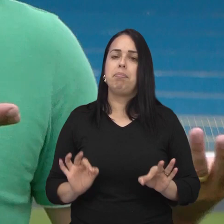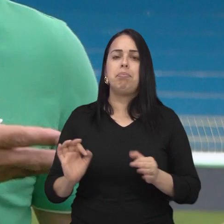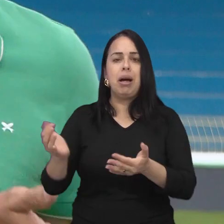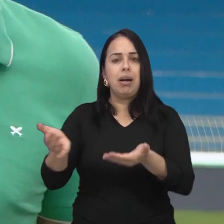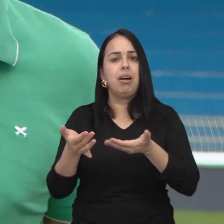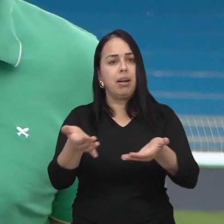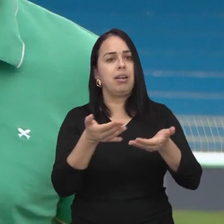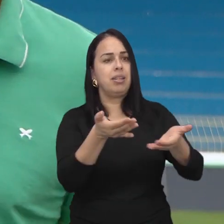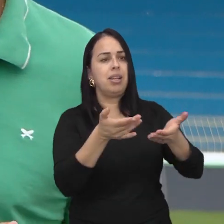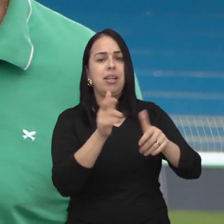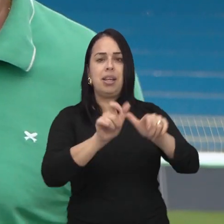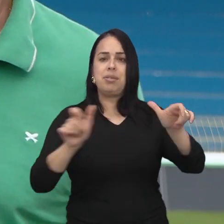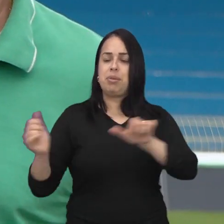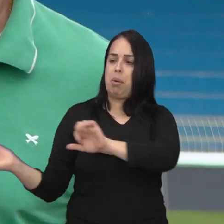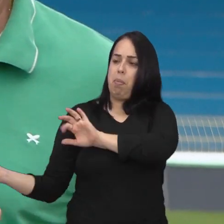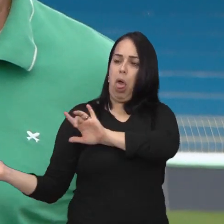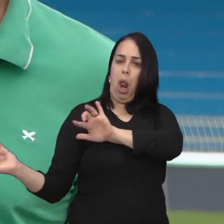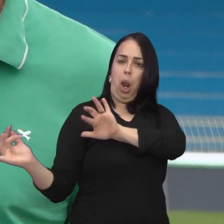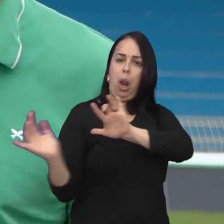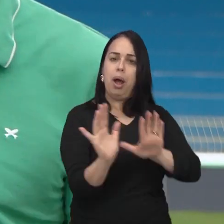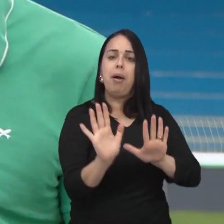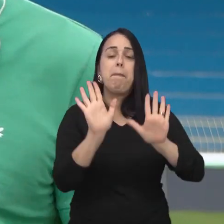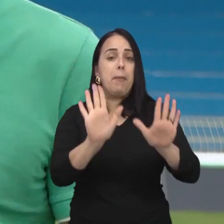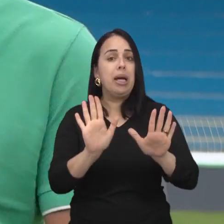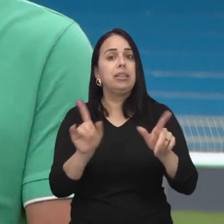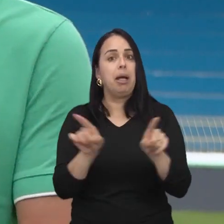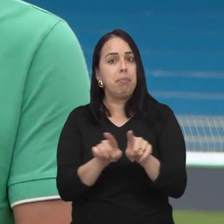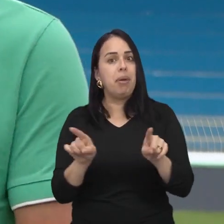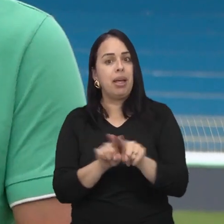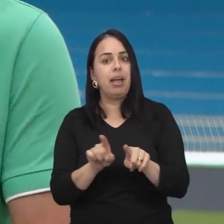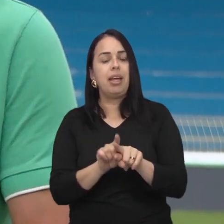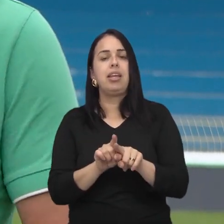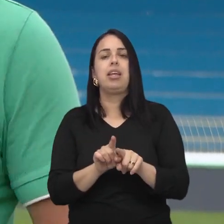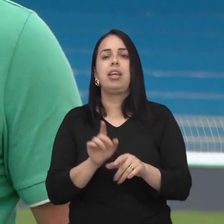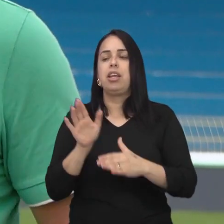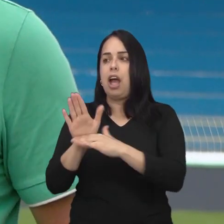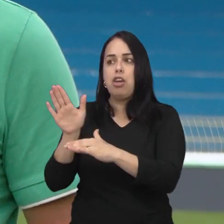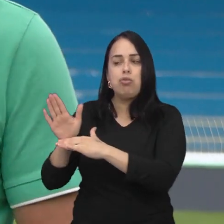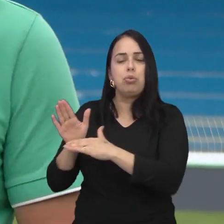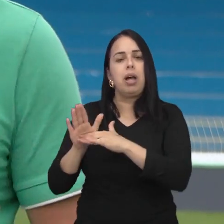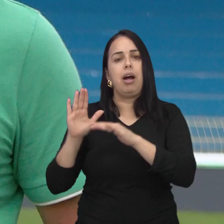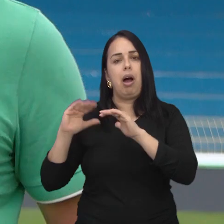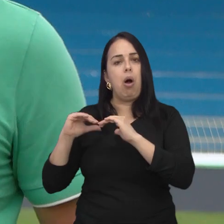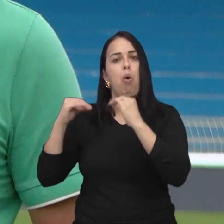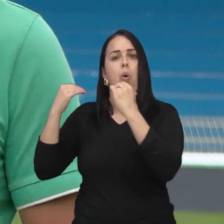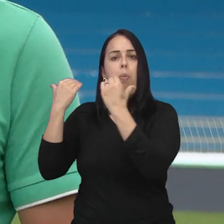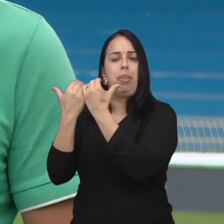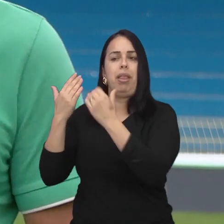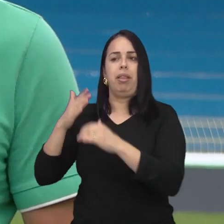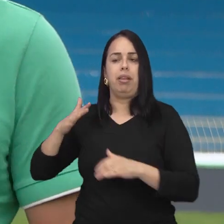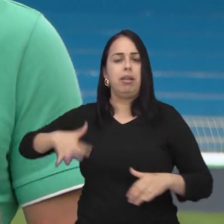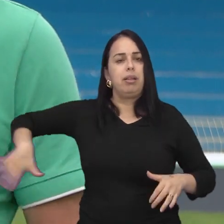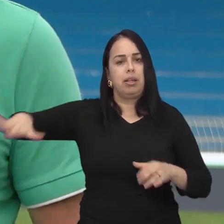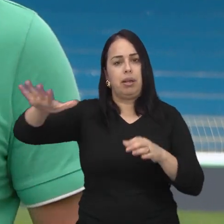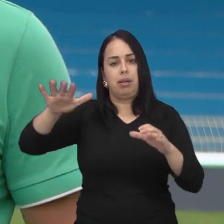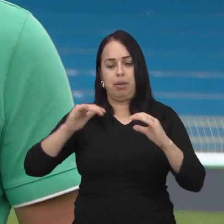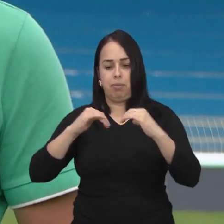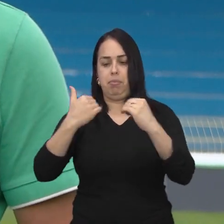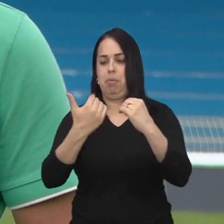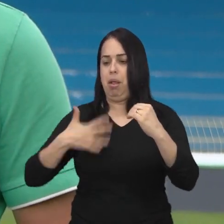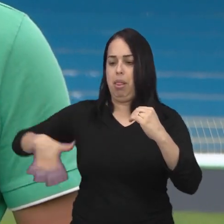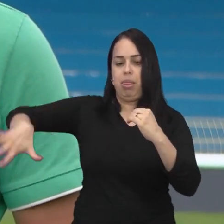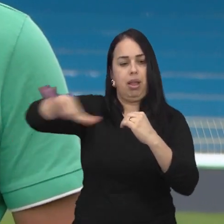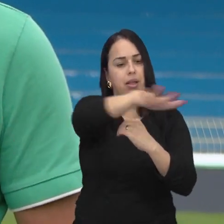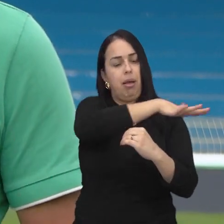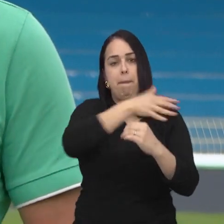que atenda ao público do show, mas também que atenda a comunidade que mora ao redor do estádio, que não pode